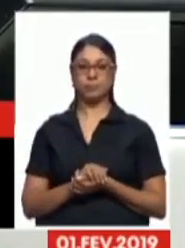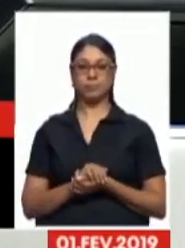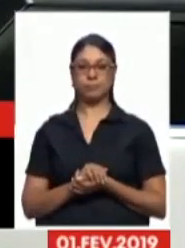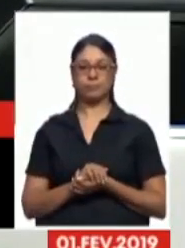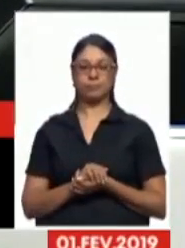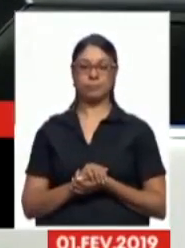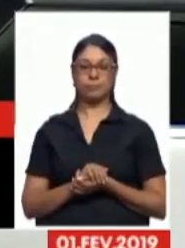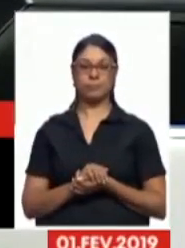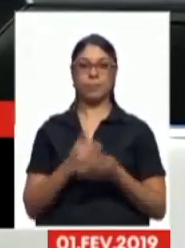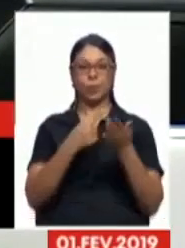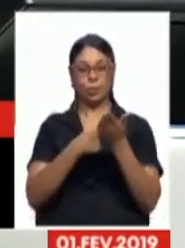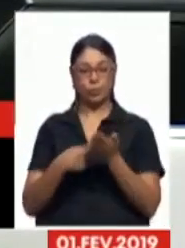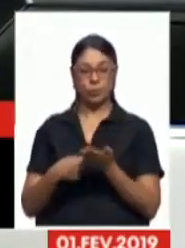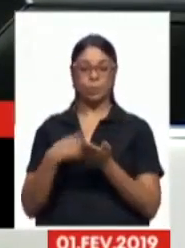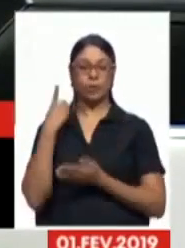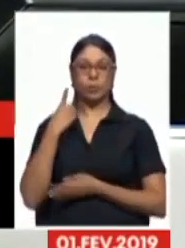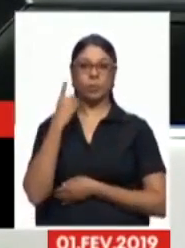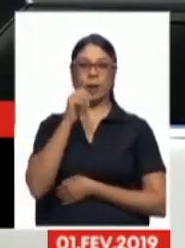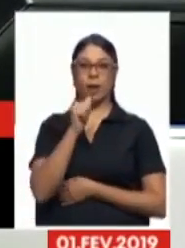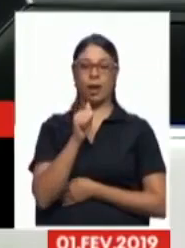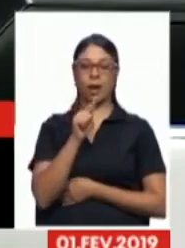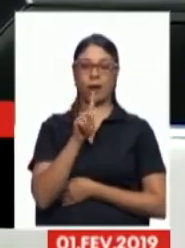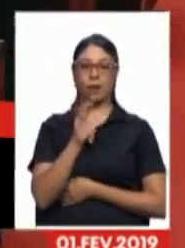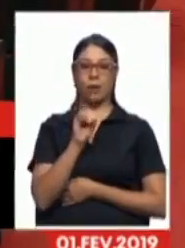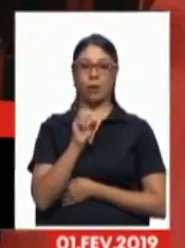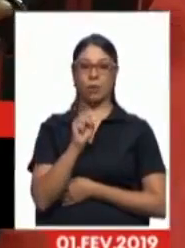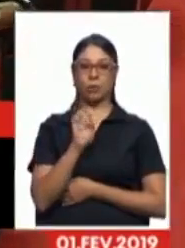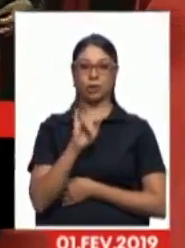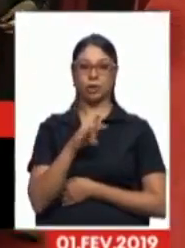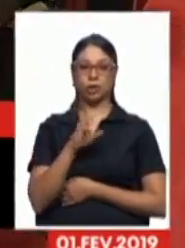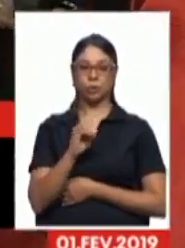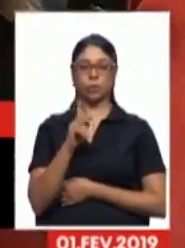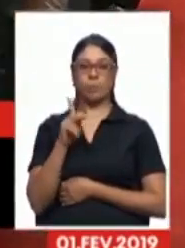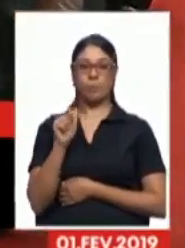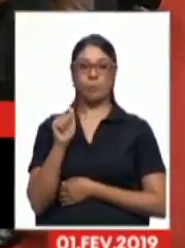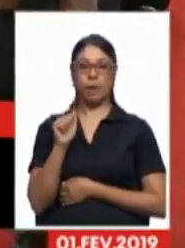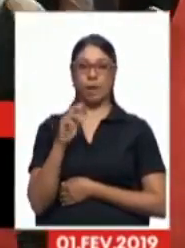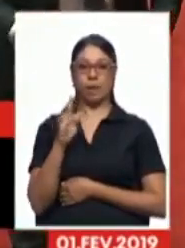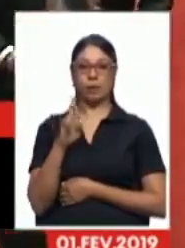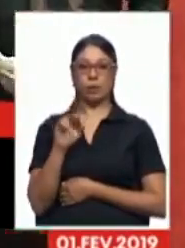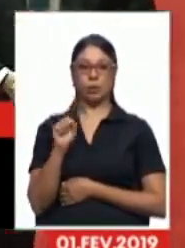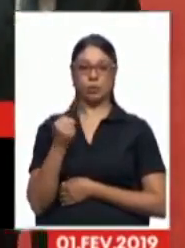Convido o deputado Agostinho Patrus a comparecer à mesa.